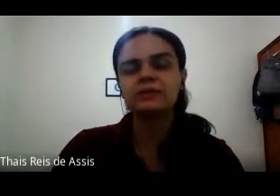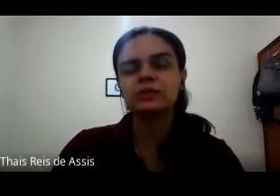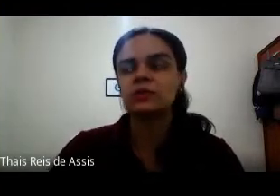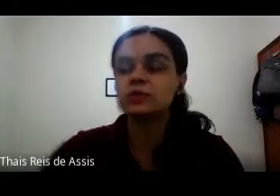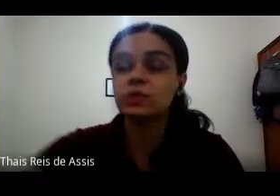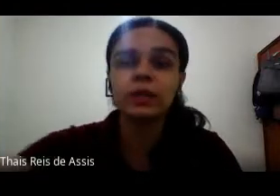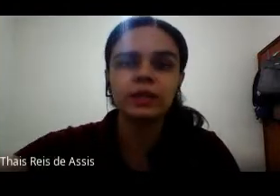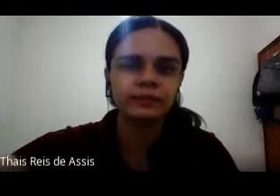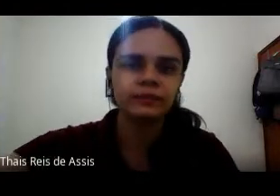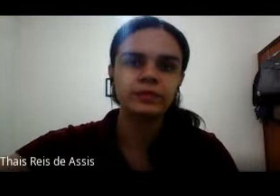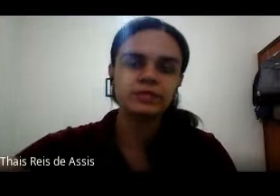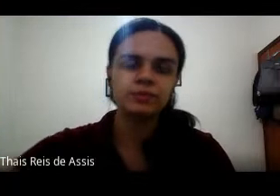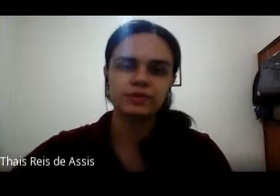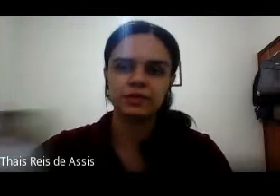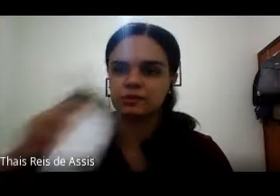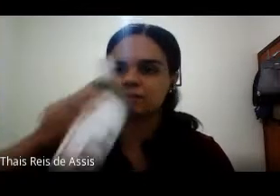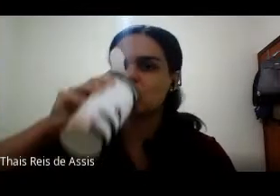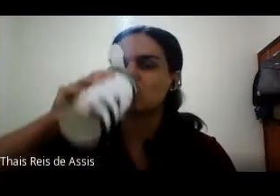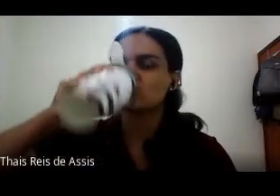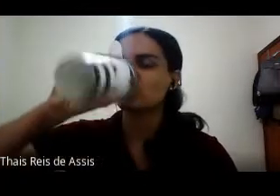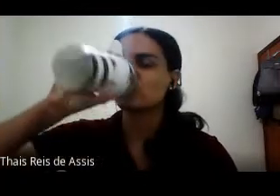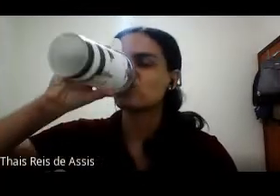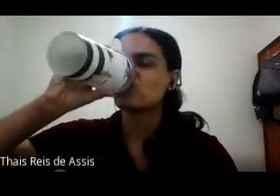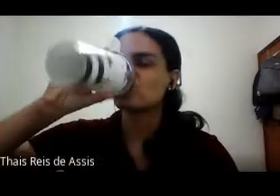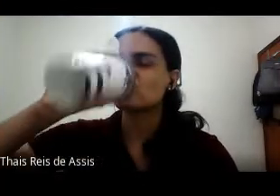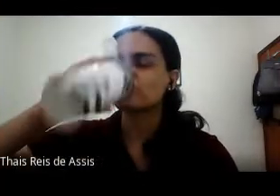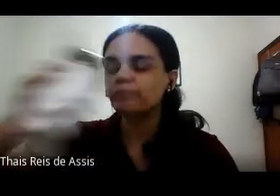acaba se tornando excluída desse processo?